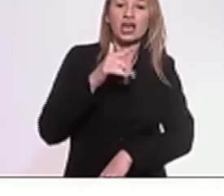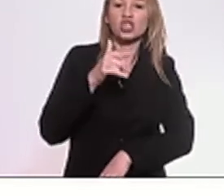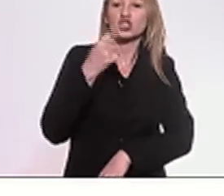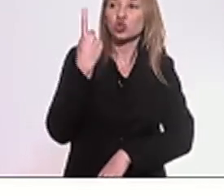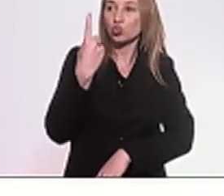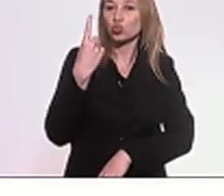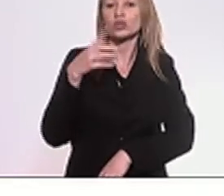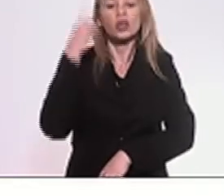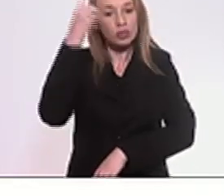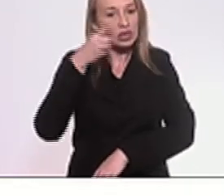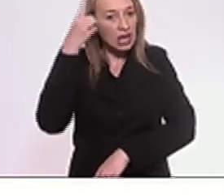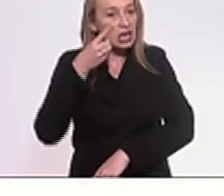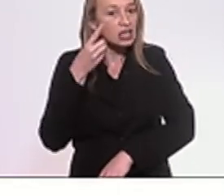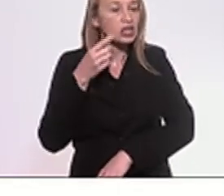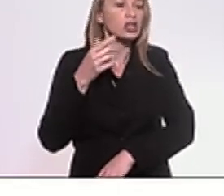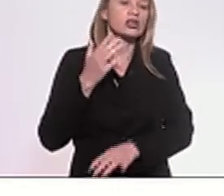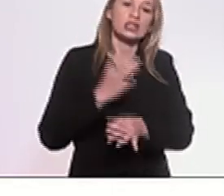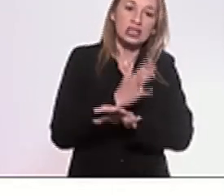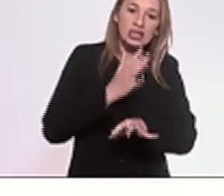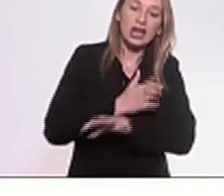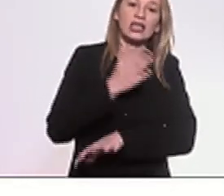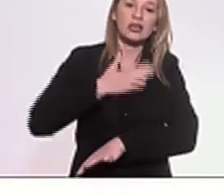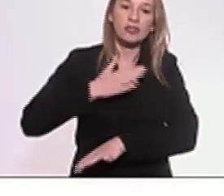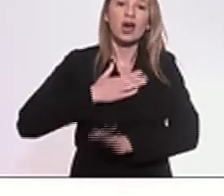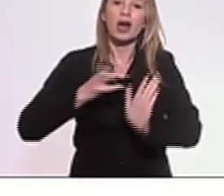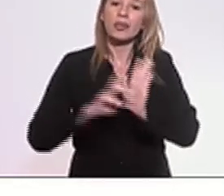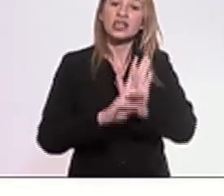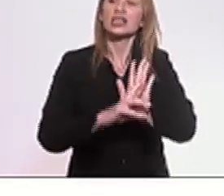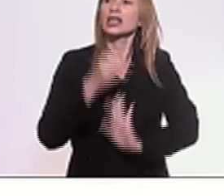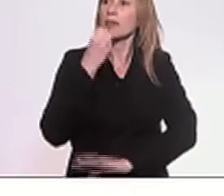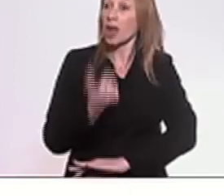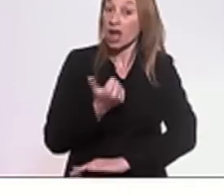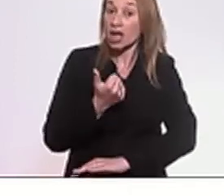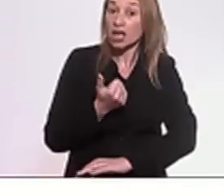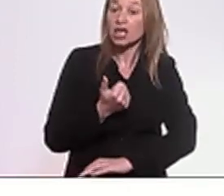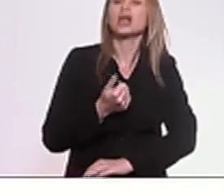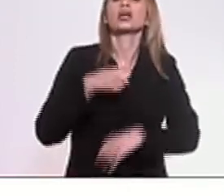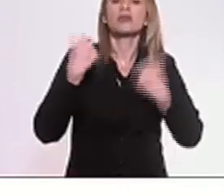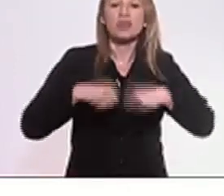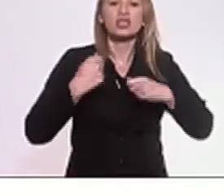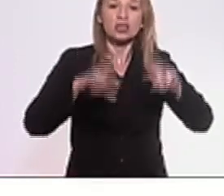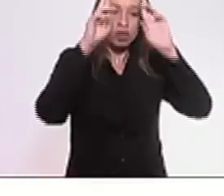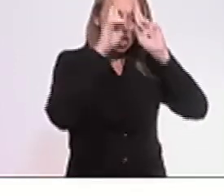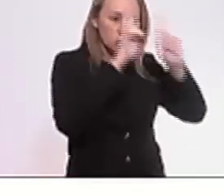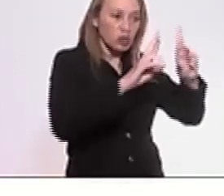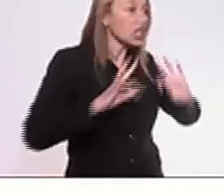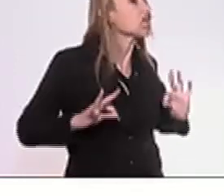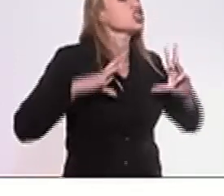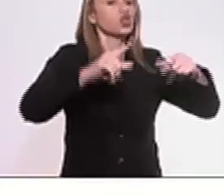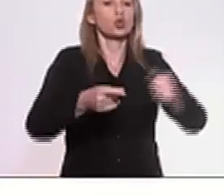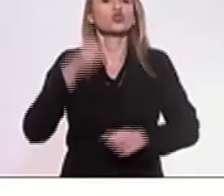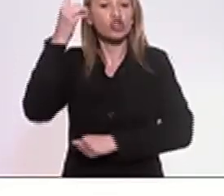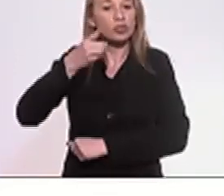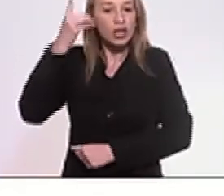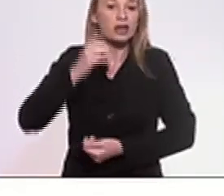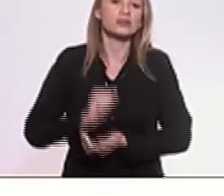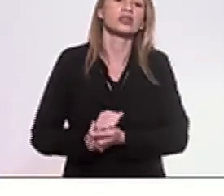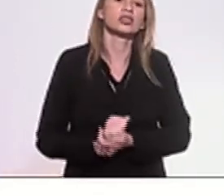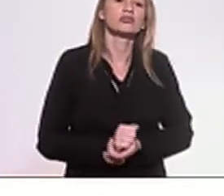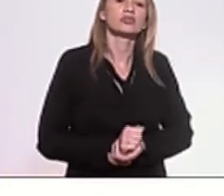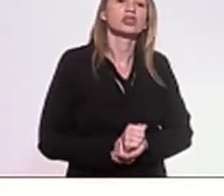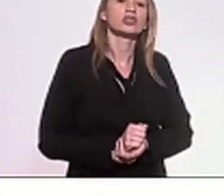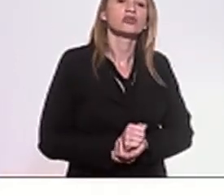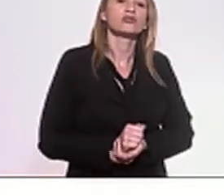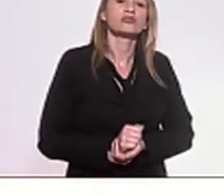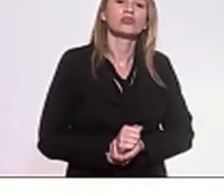deputado, a verdade é que a minha região é muito bem representada e é preciso respeitar todos os parlamentares, sem